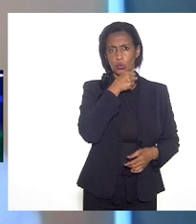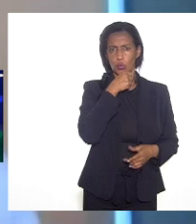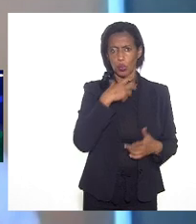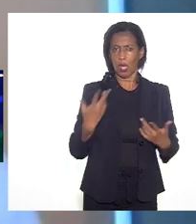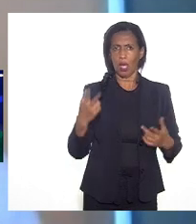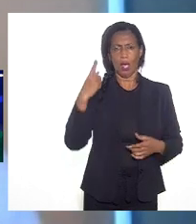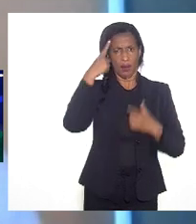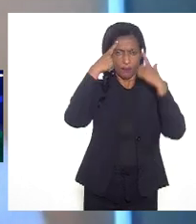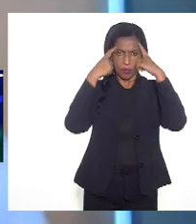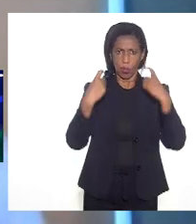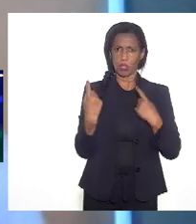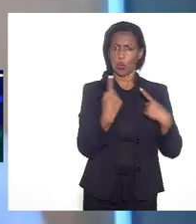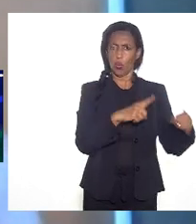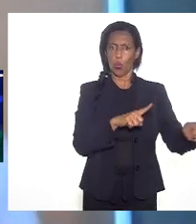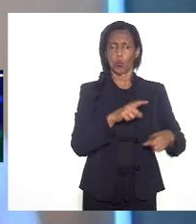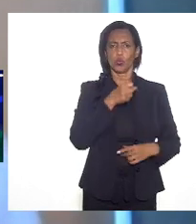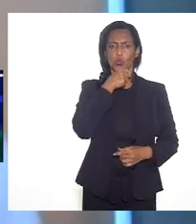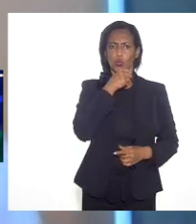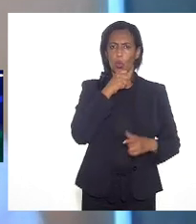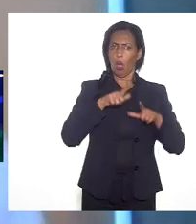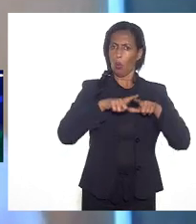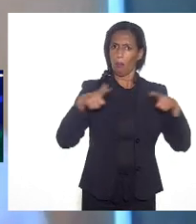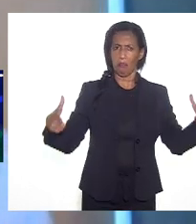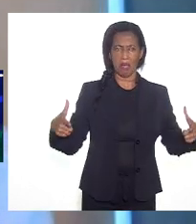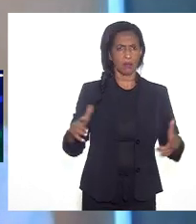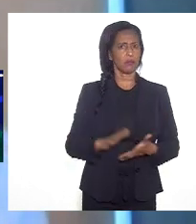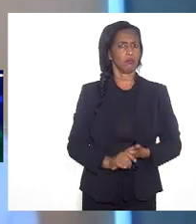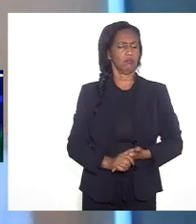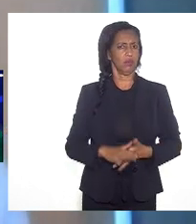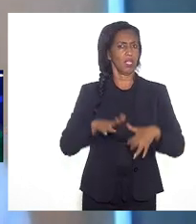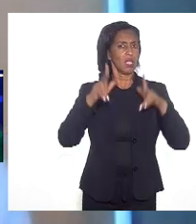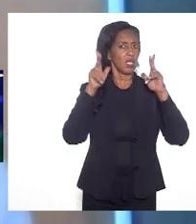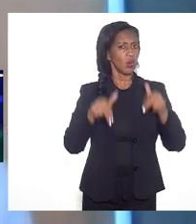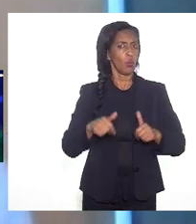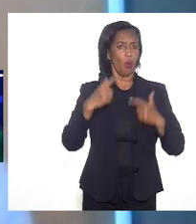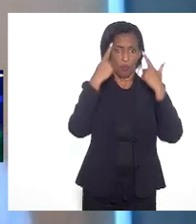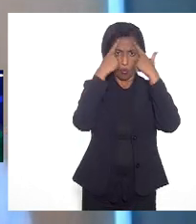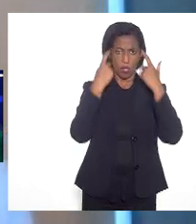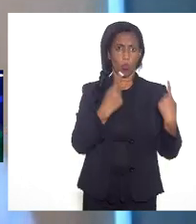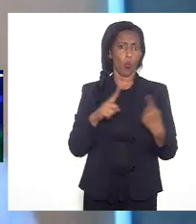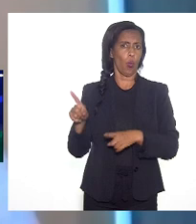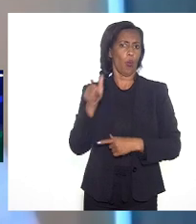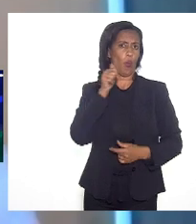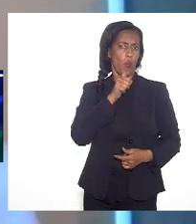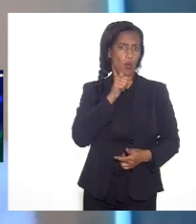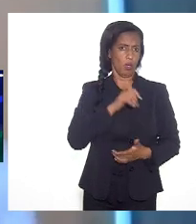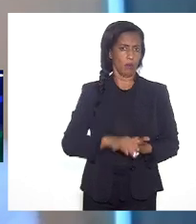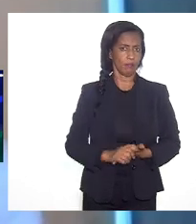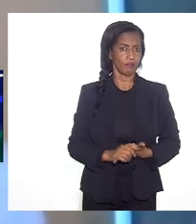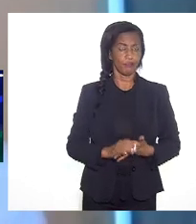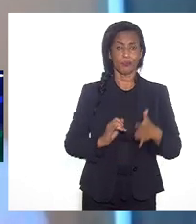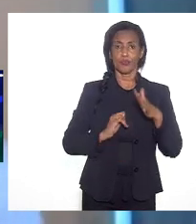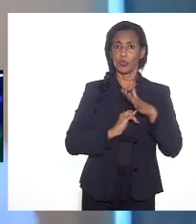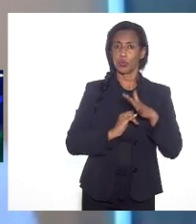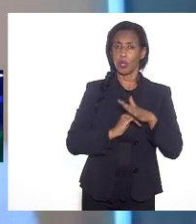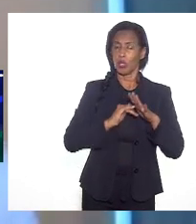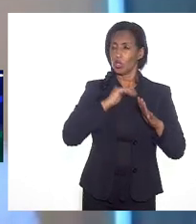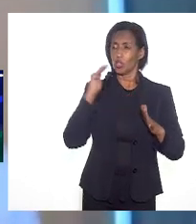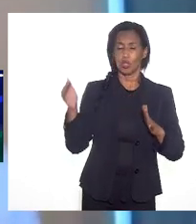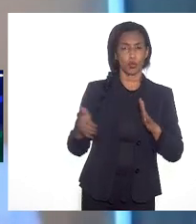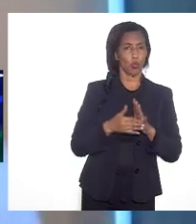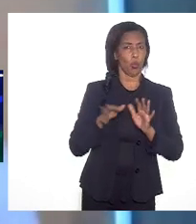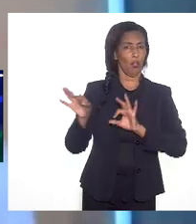A violência contra o idoso tem aumentado assustadoramente, assim como a violência contra a mulher. Institucionalmente, de todas